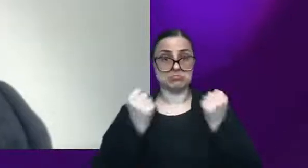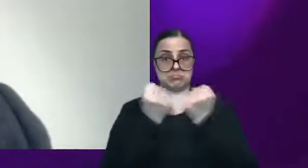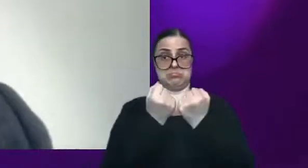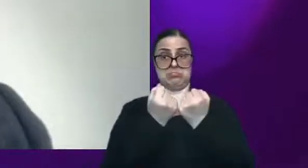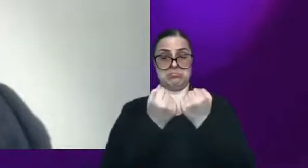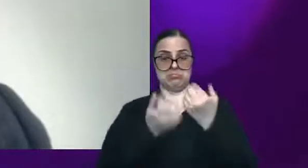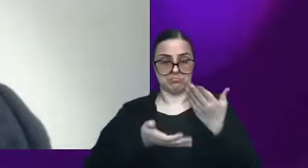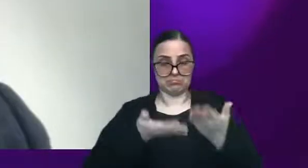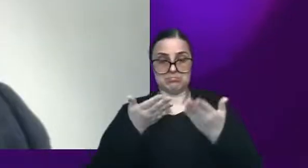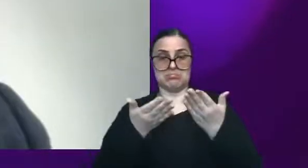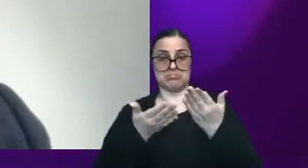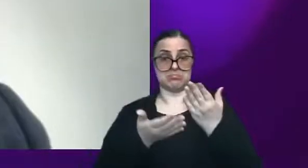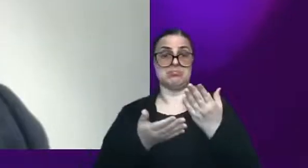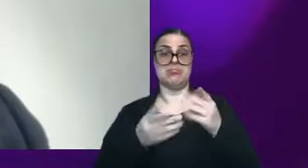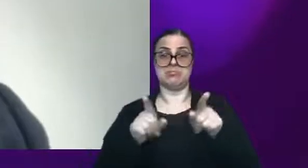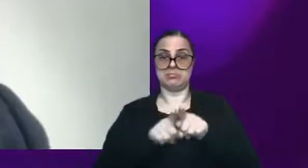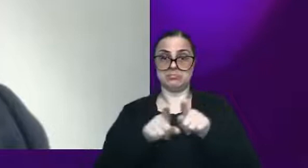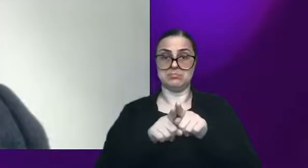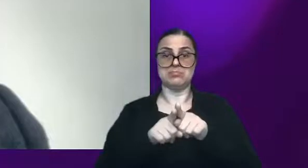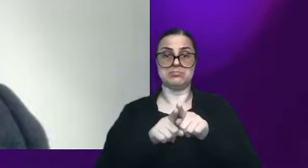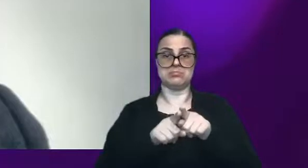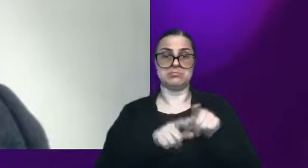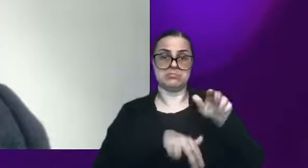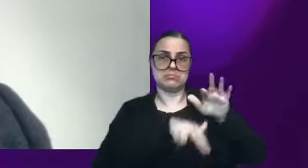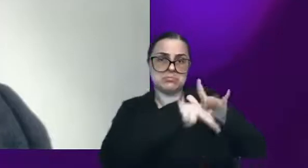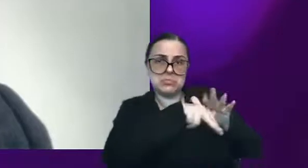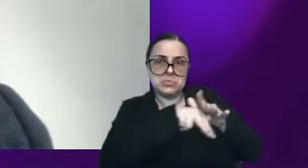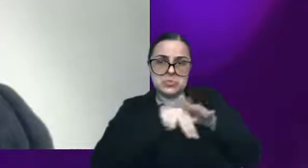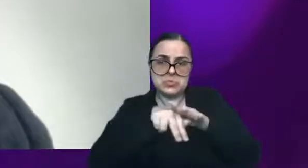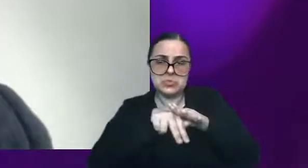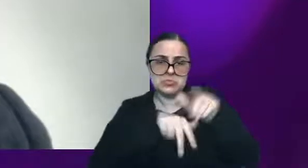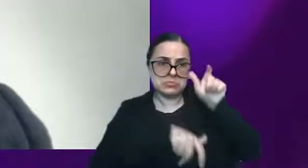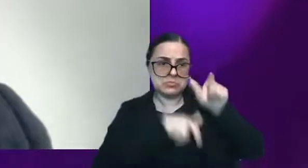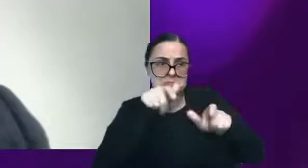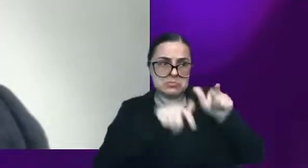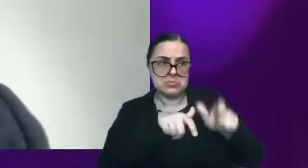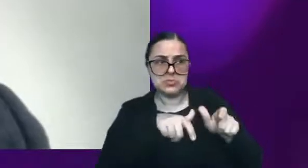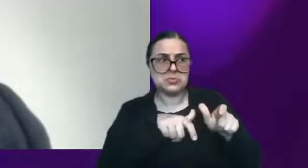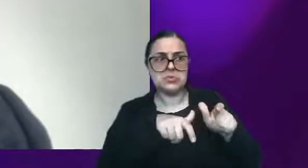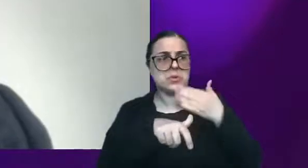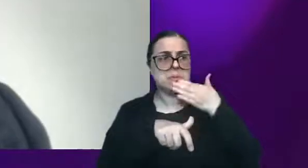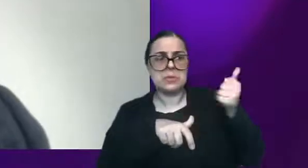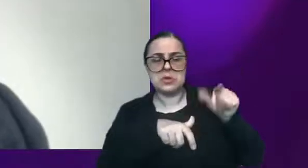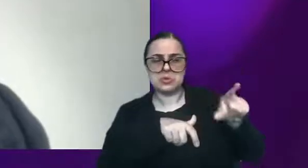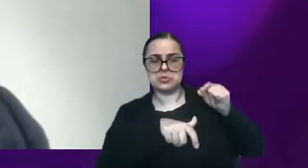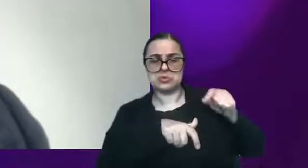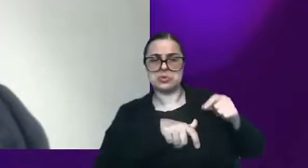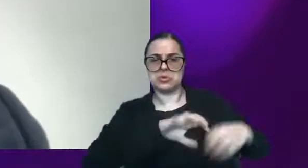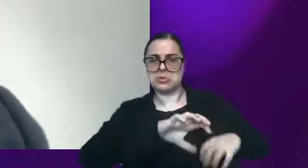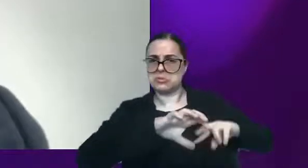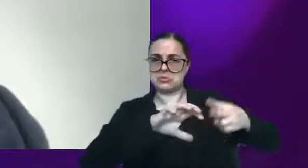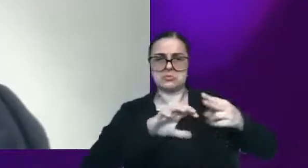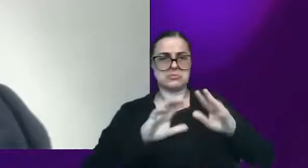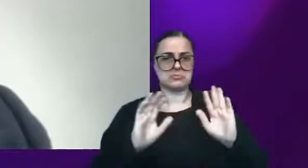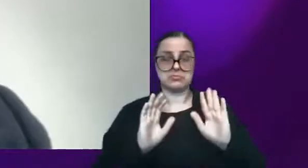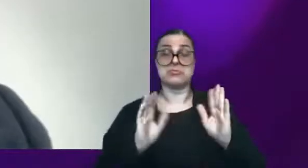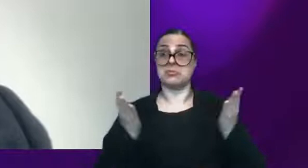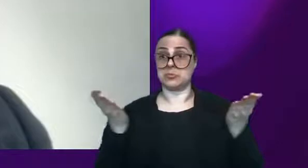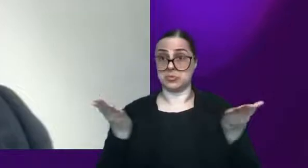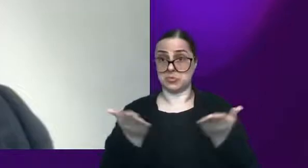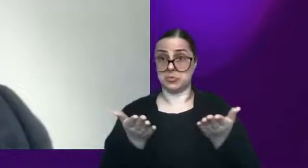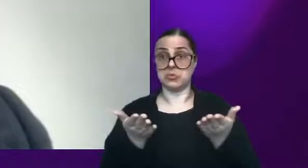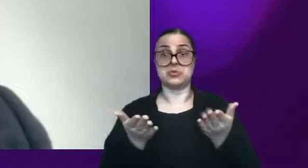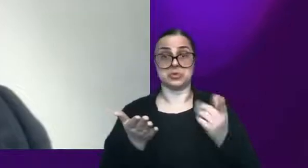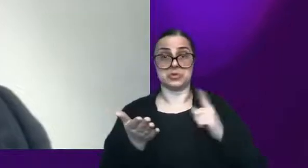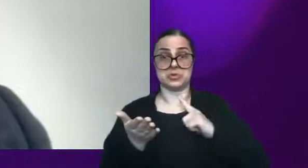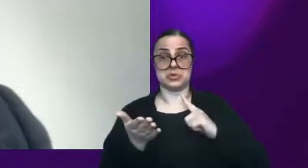líquida para selecionar os melhores doentes para transplantar e, no fundo, na modificação deste conceito que nós temos hoje em dia de que o transplante